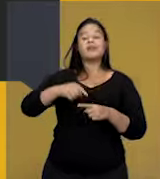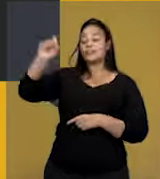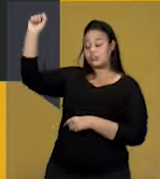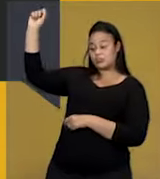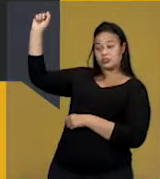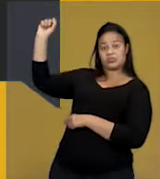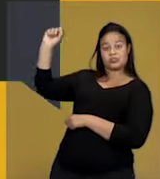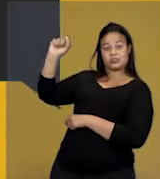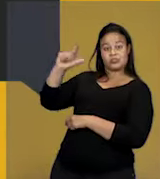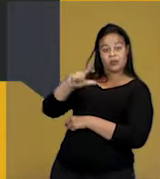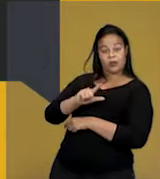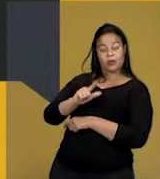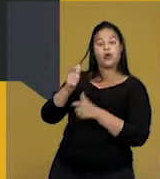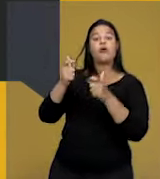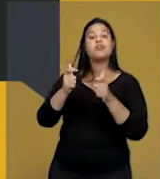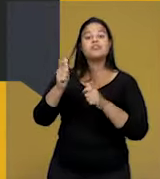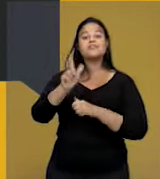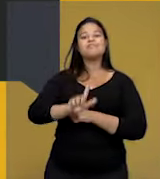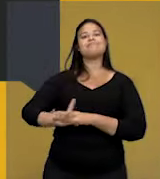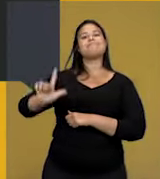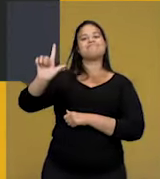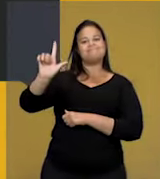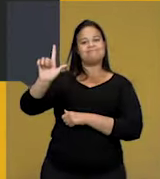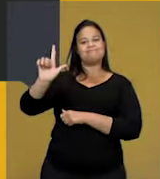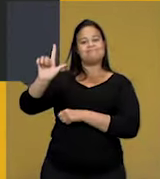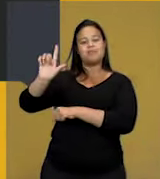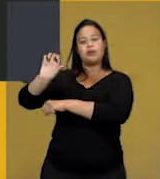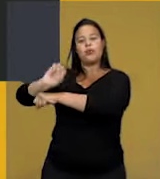no leste.